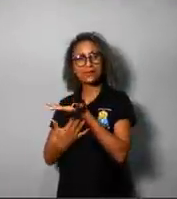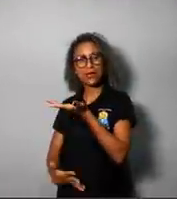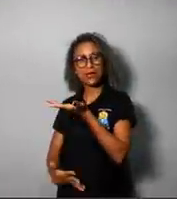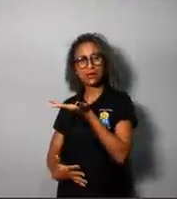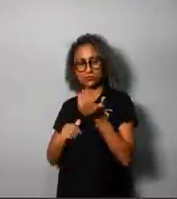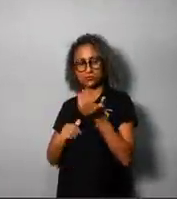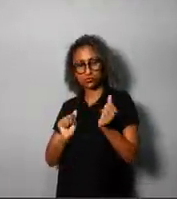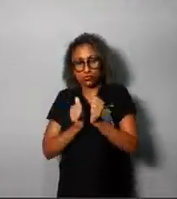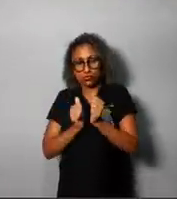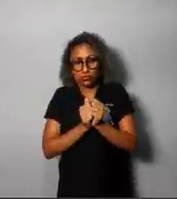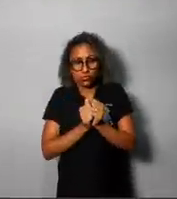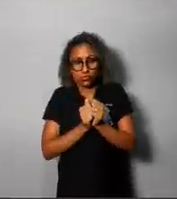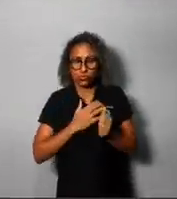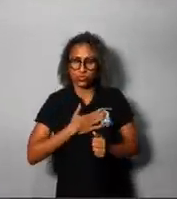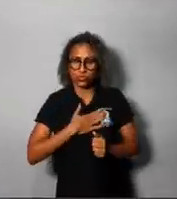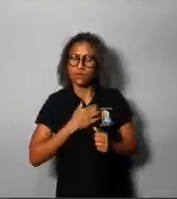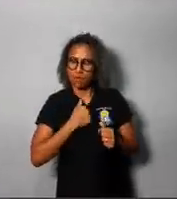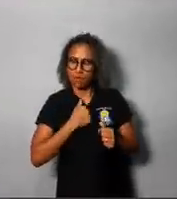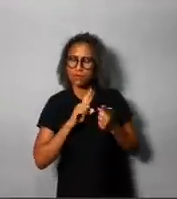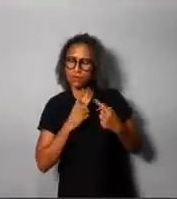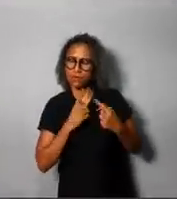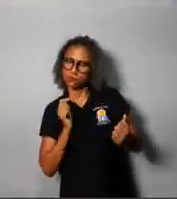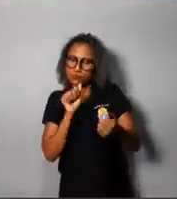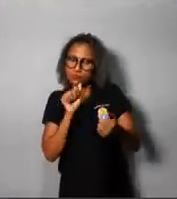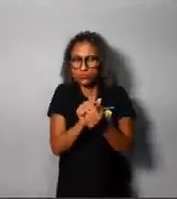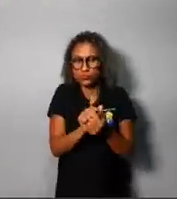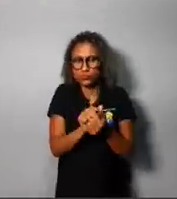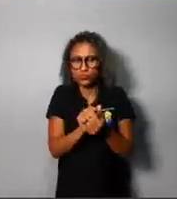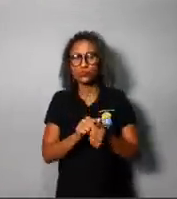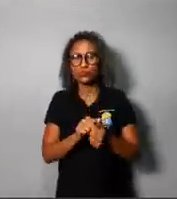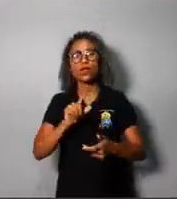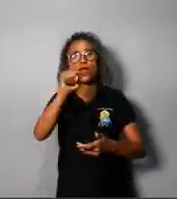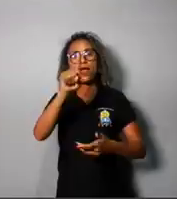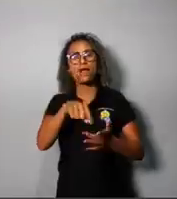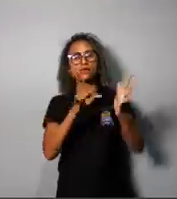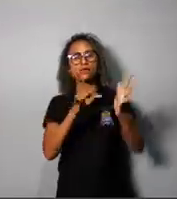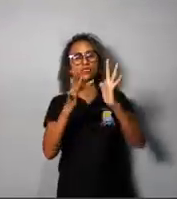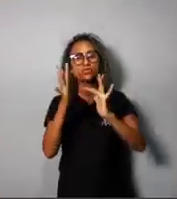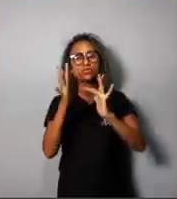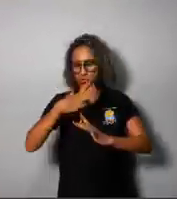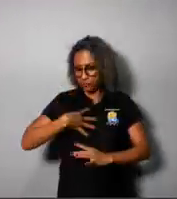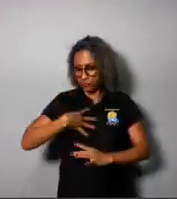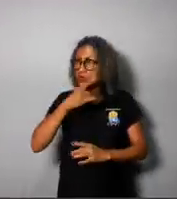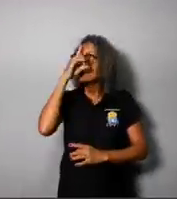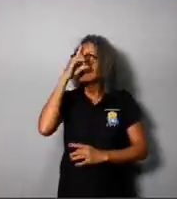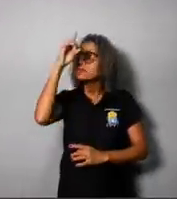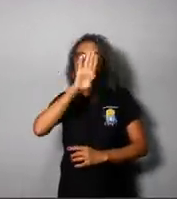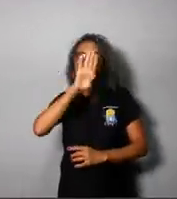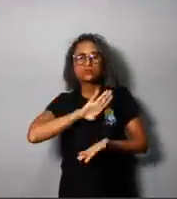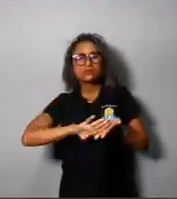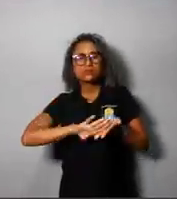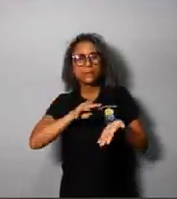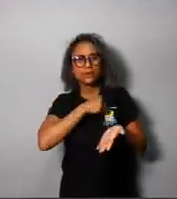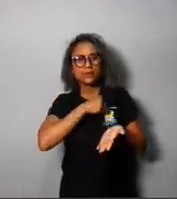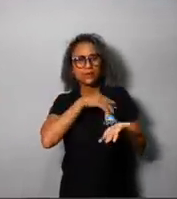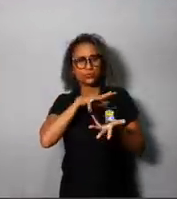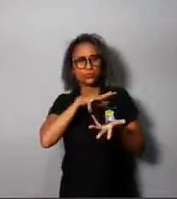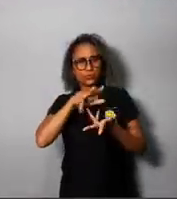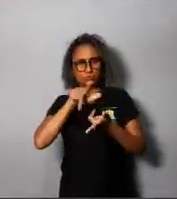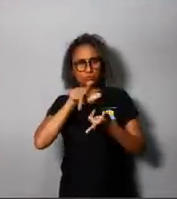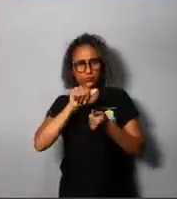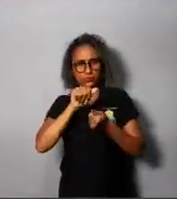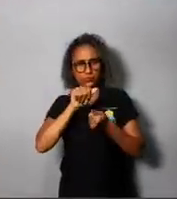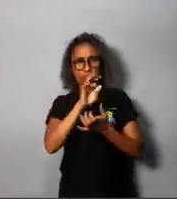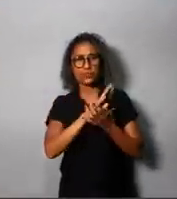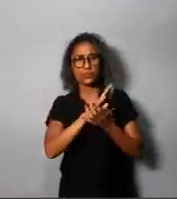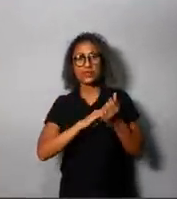aqui Jesus, o Cordeiro de Deus que tira o pecado do mundo. Senhor, eu não sou